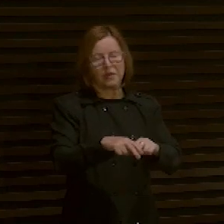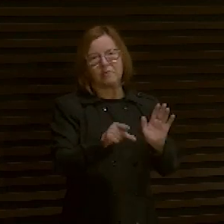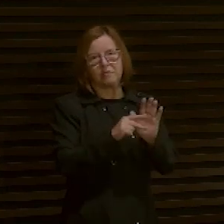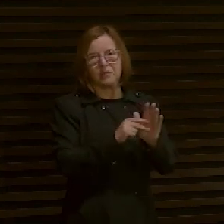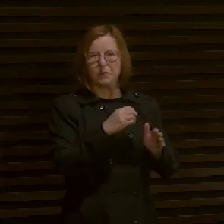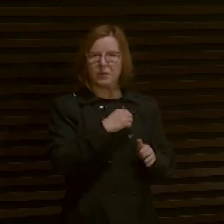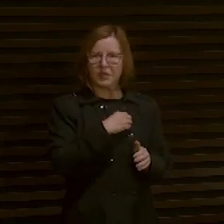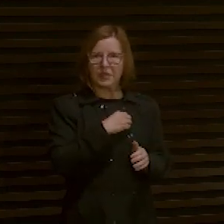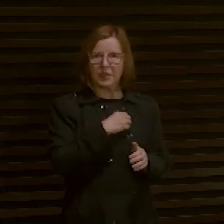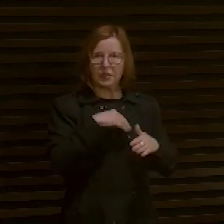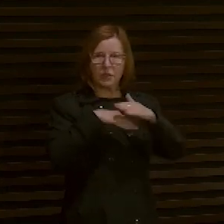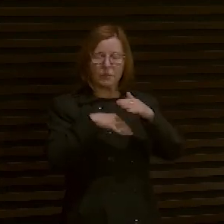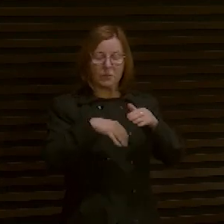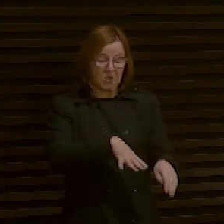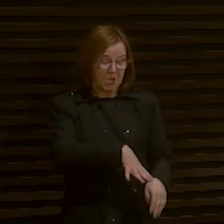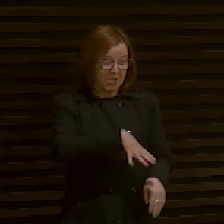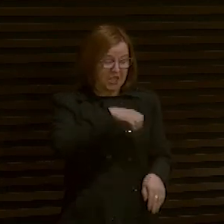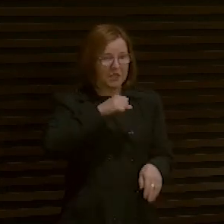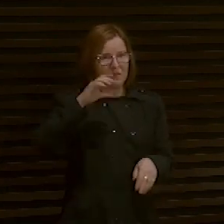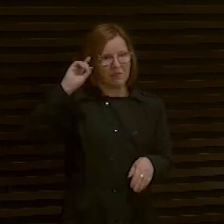debaixo da ira de Deus.